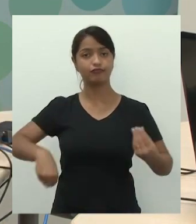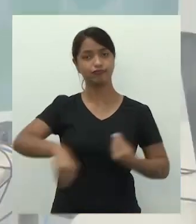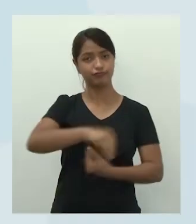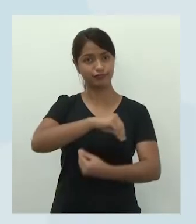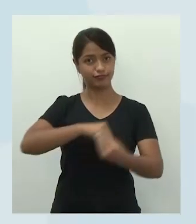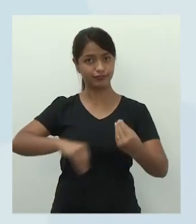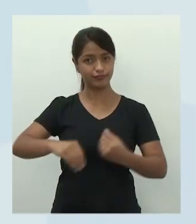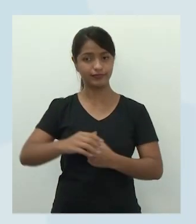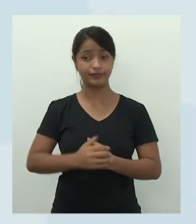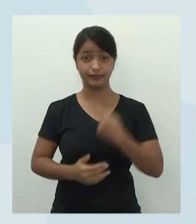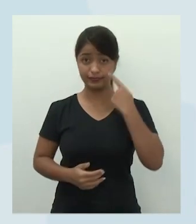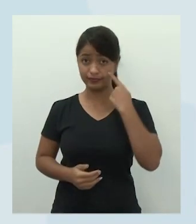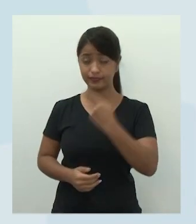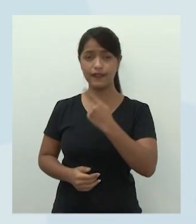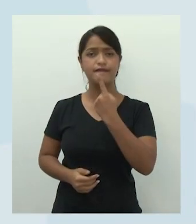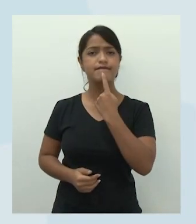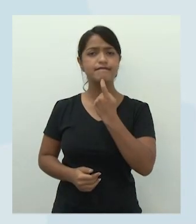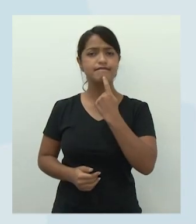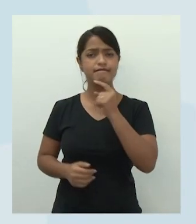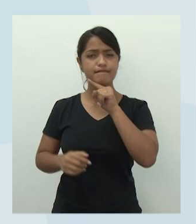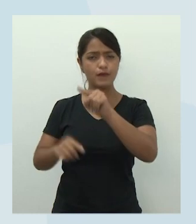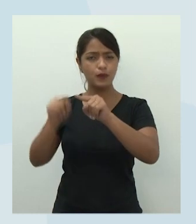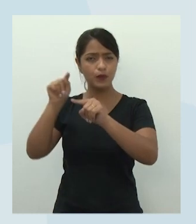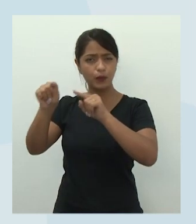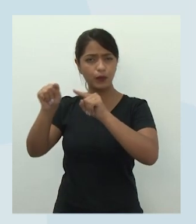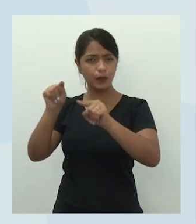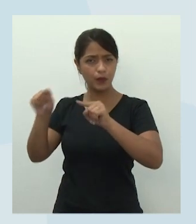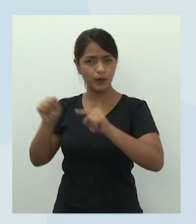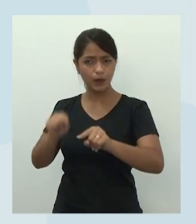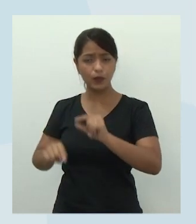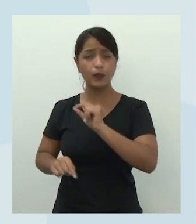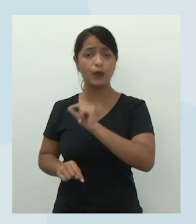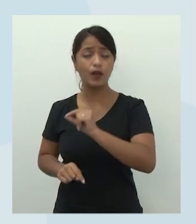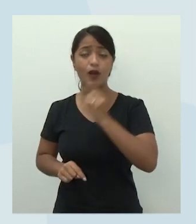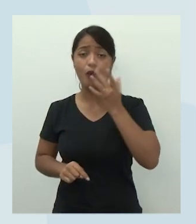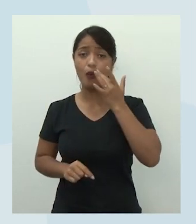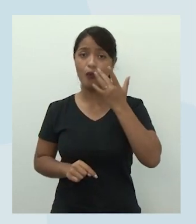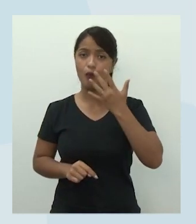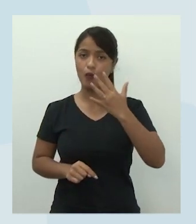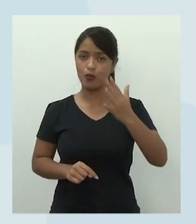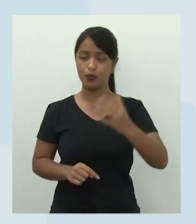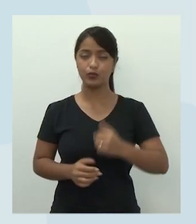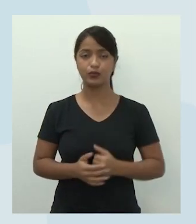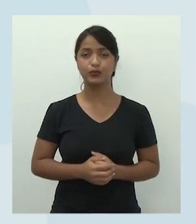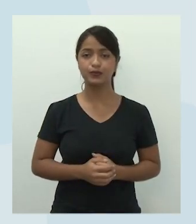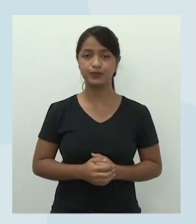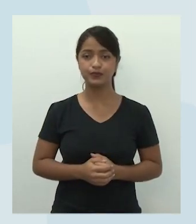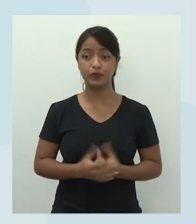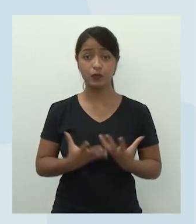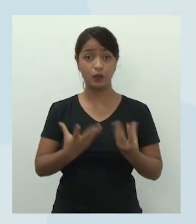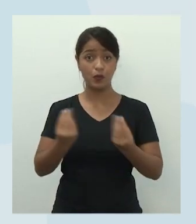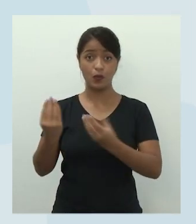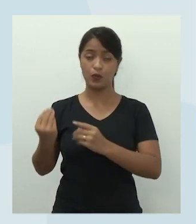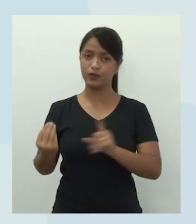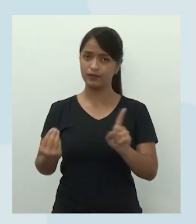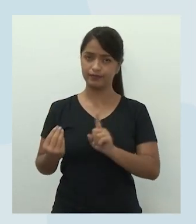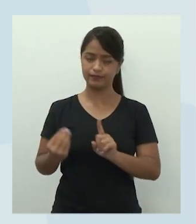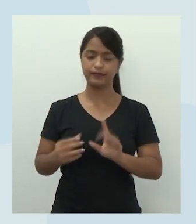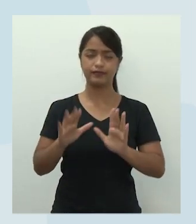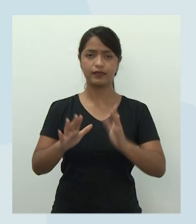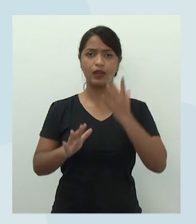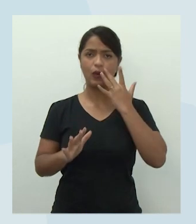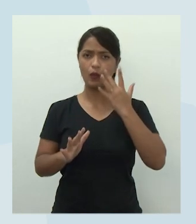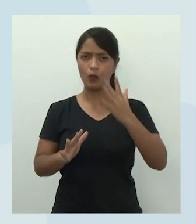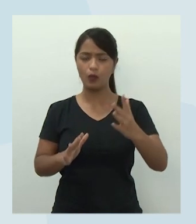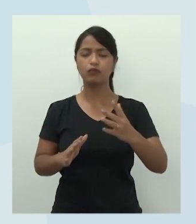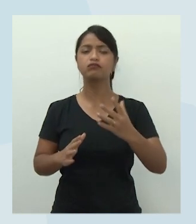os pontinhos vermelhos que aparecem é onde haviam ouro, tá? Não era em muitos lugares, mas o ouro também foi